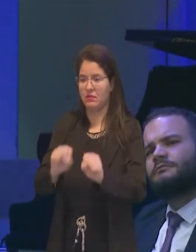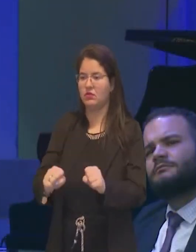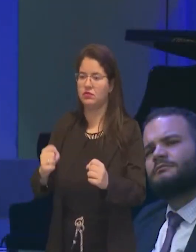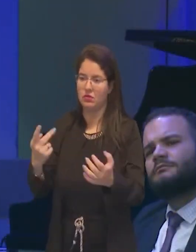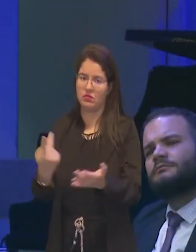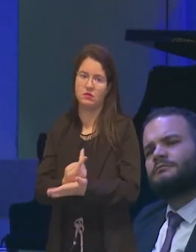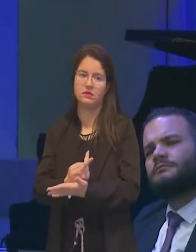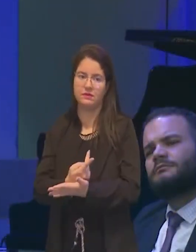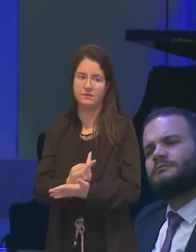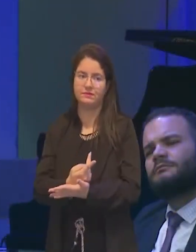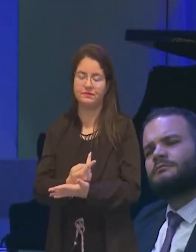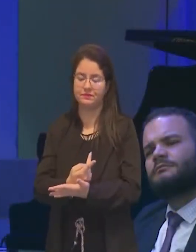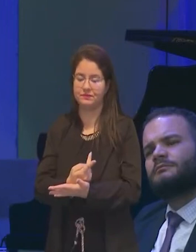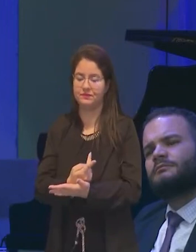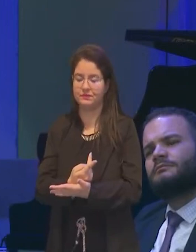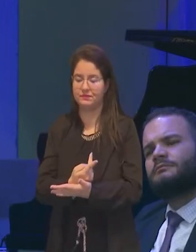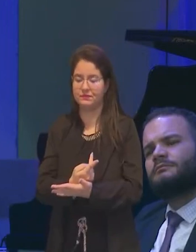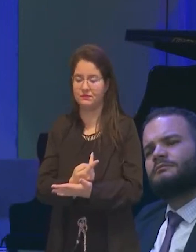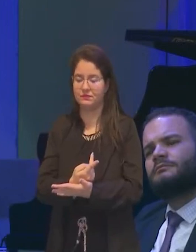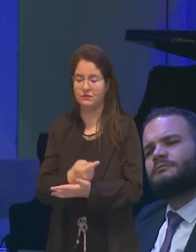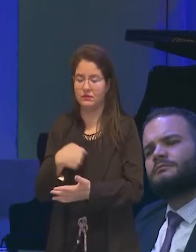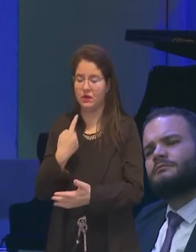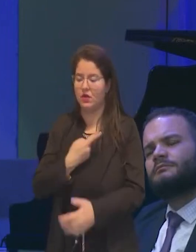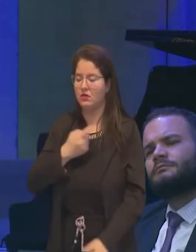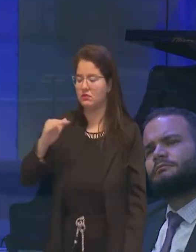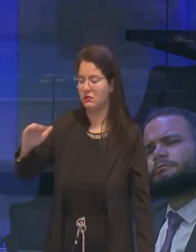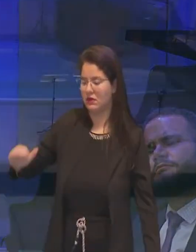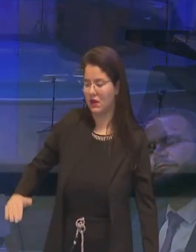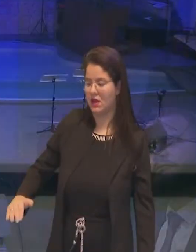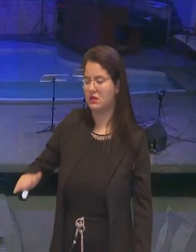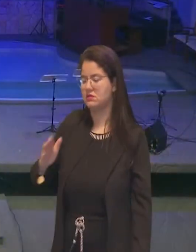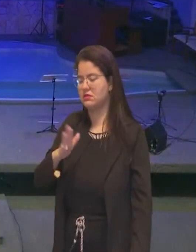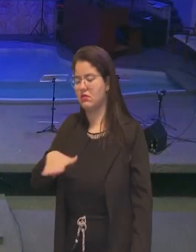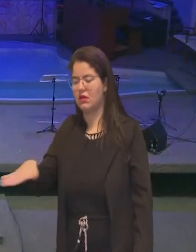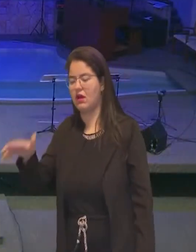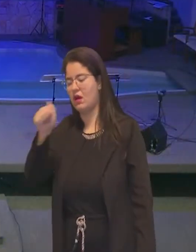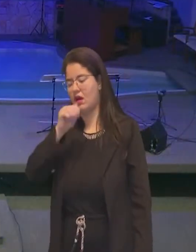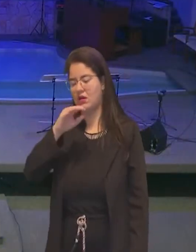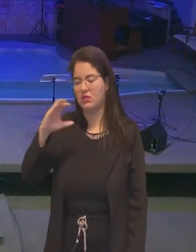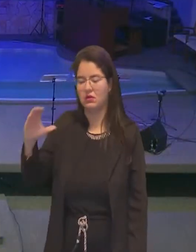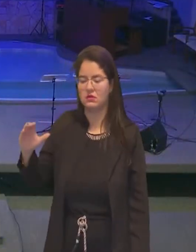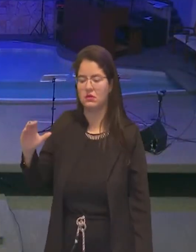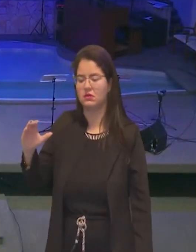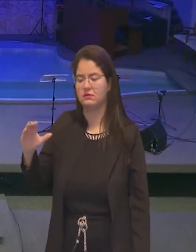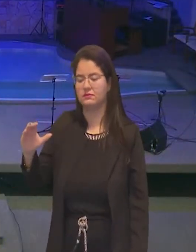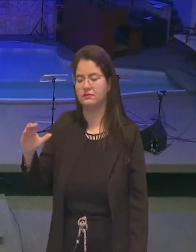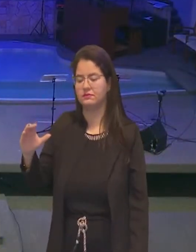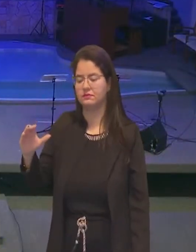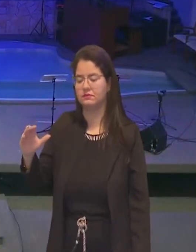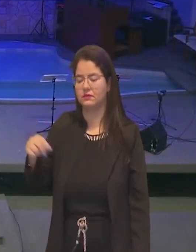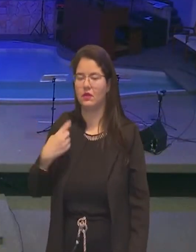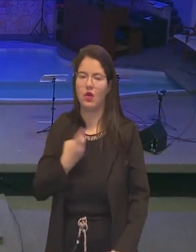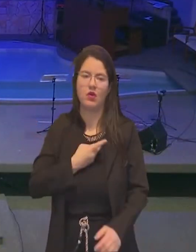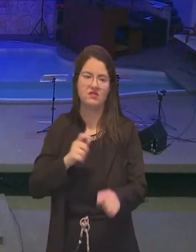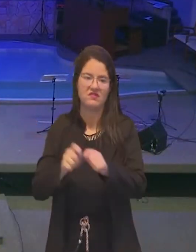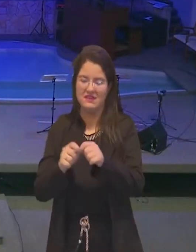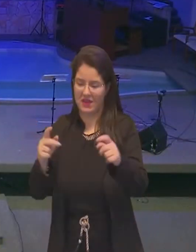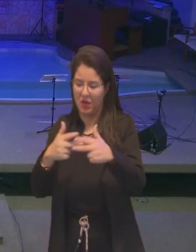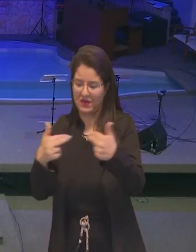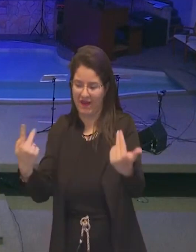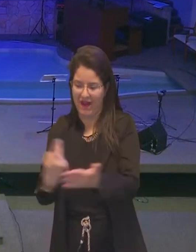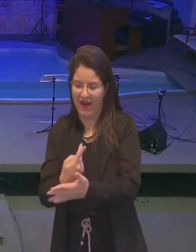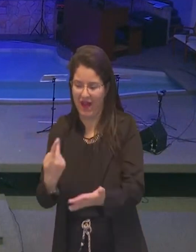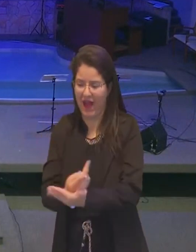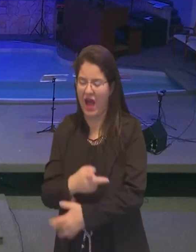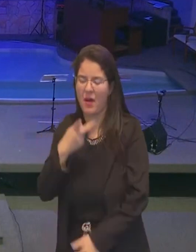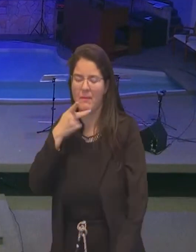de alguma forma, quando éramos menores, crianças, adolescentes, e fazíamos alguma coisa errada, e